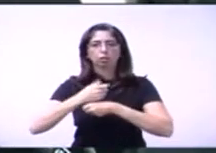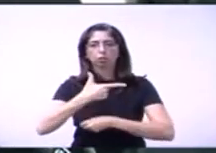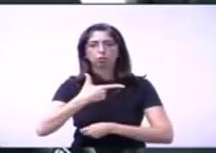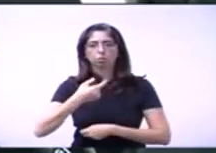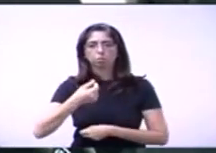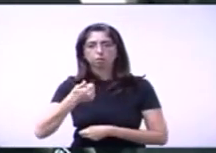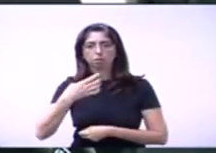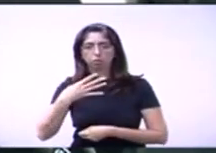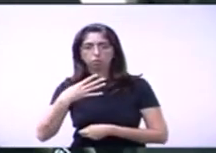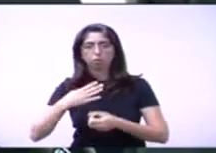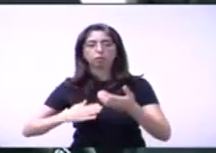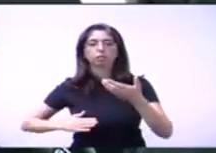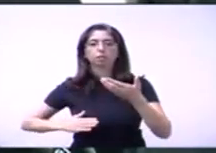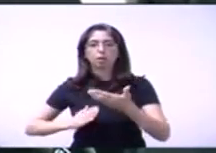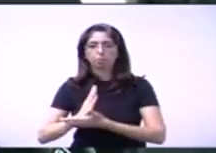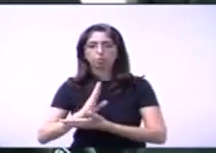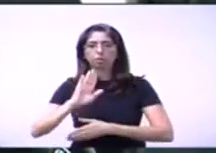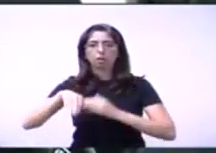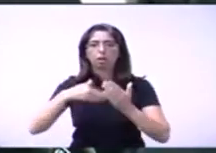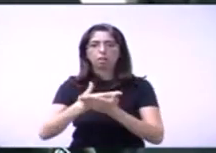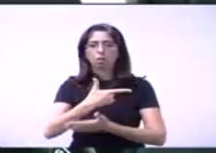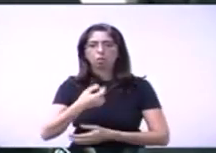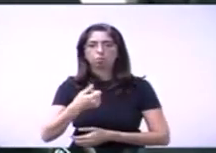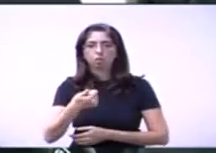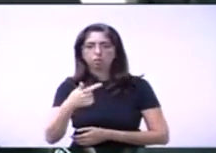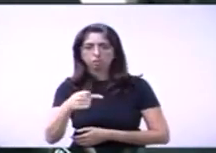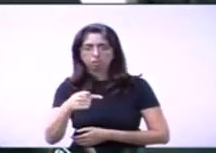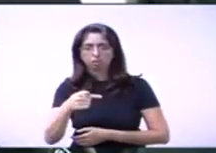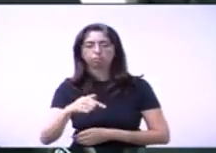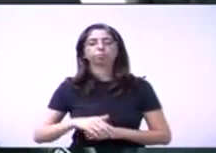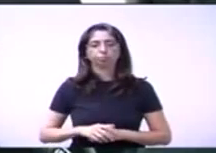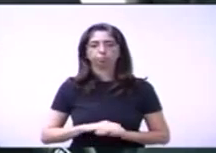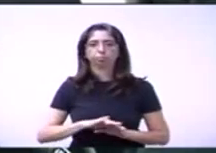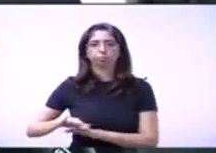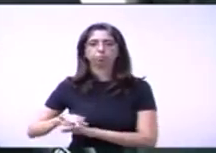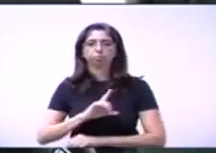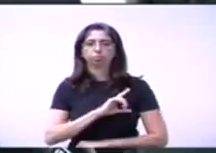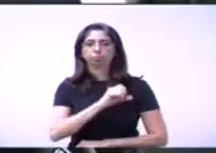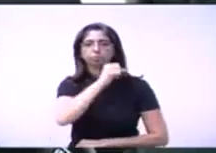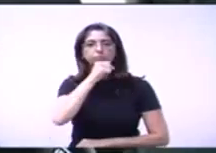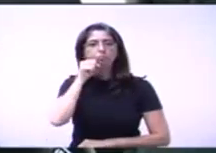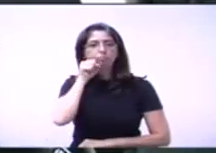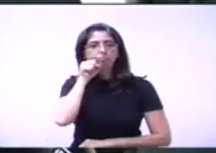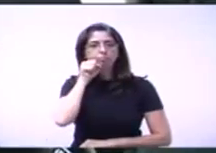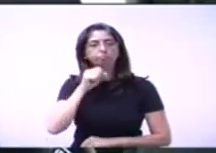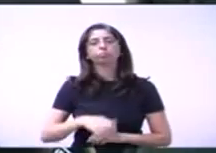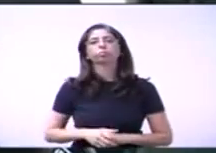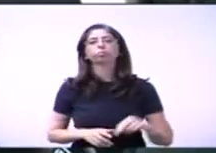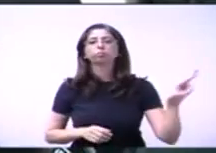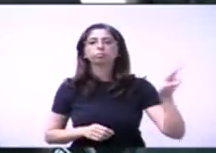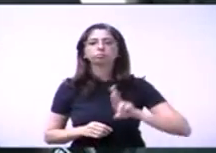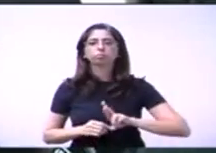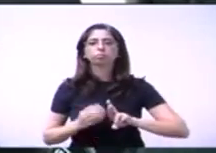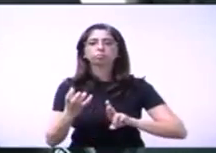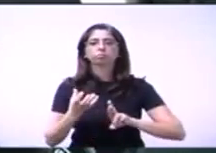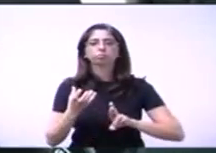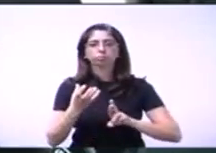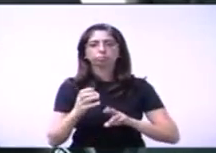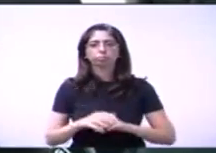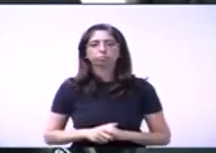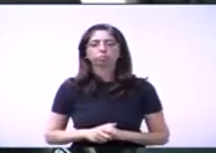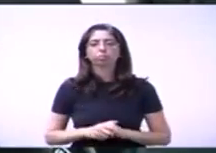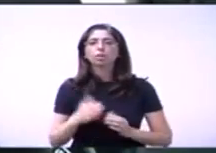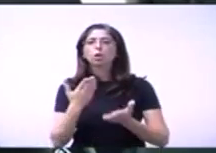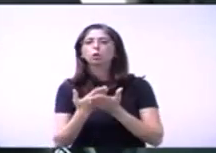2014-2017. 114, do vereador Sandro Caprino, requer ao Executivo informações referentes aos estudos